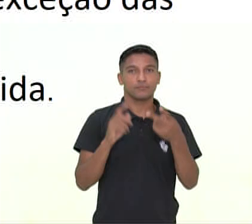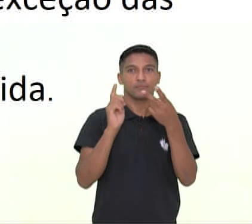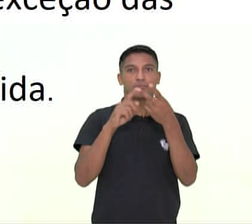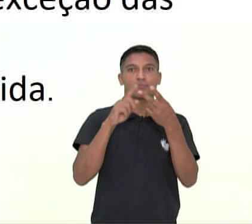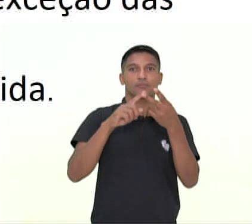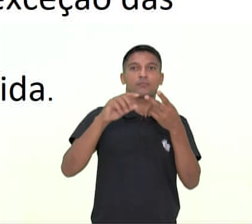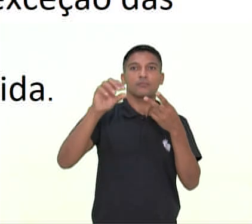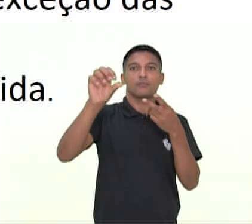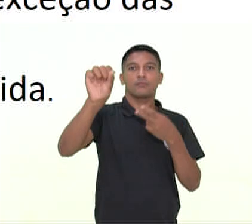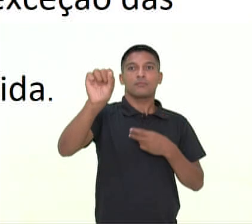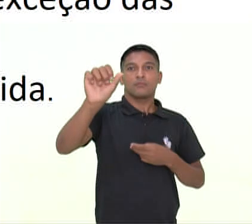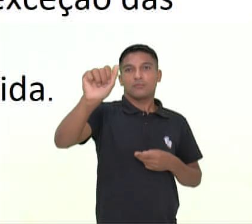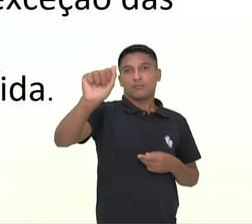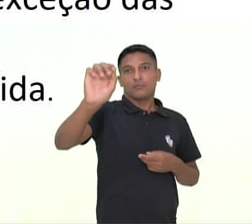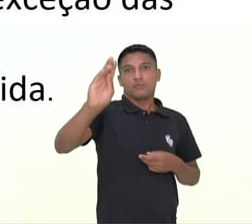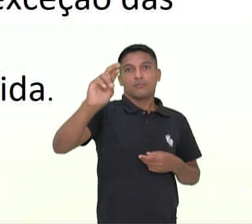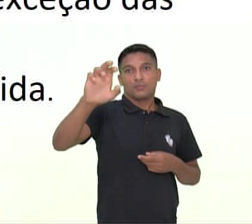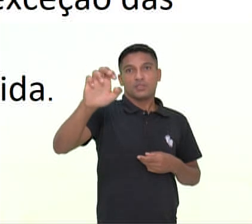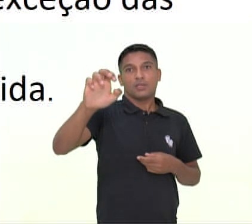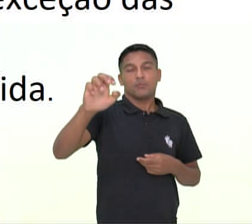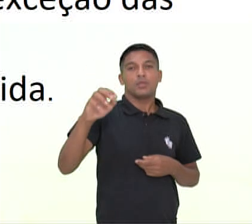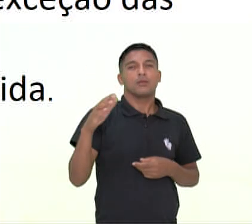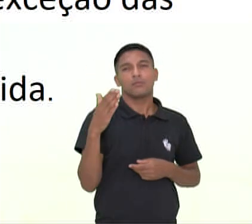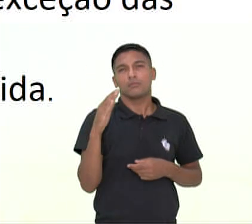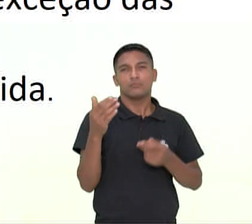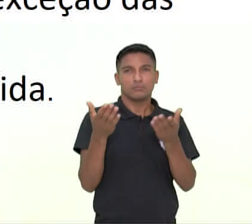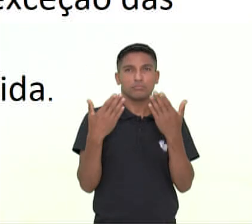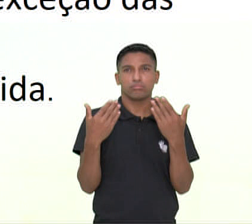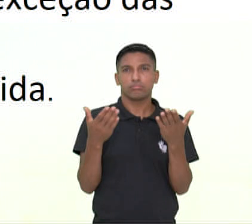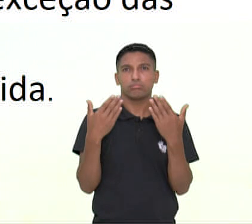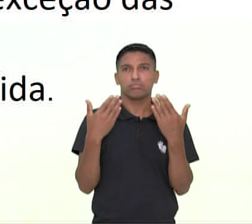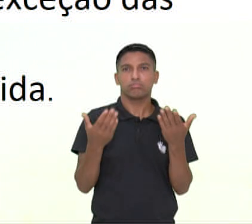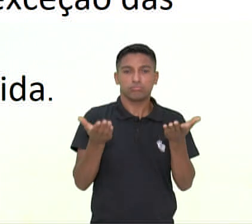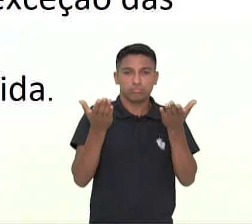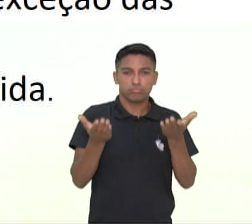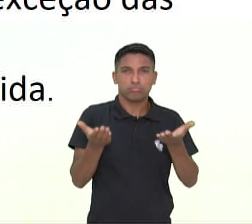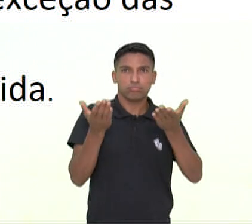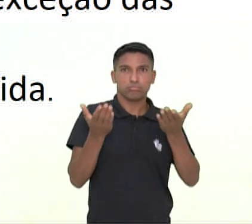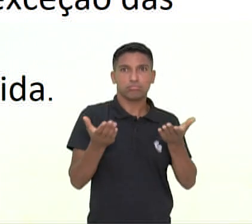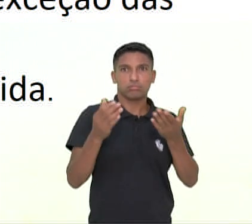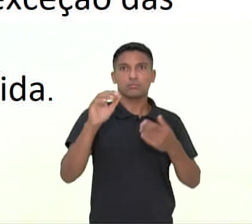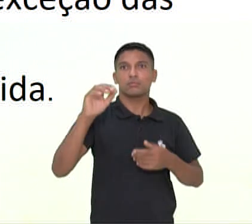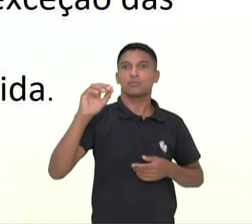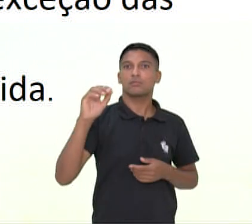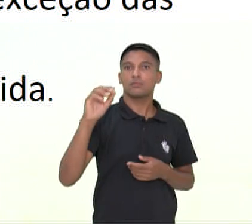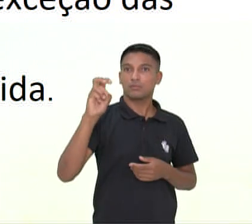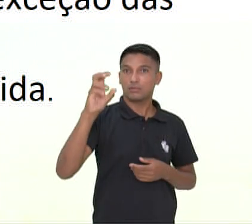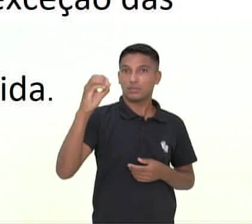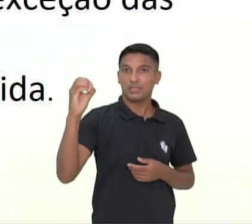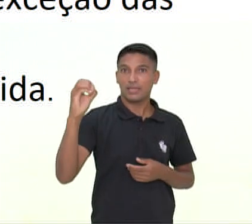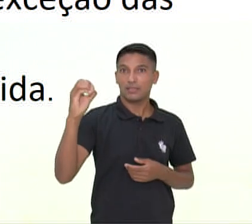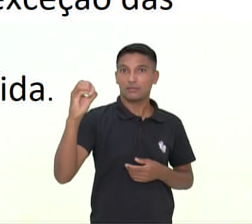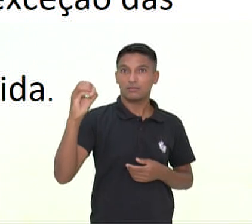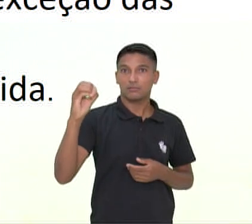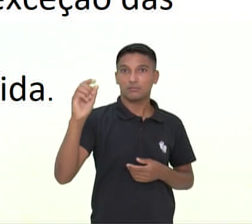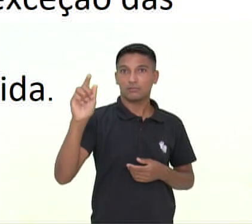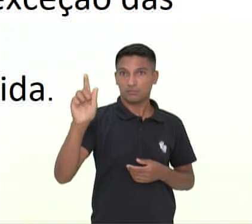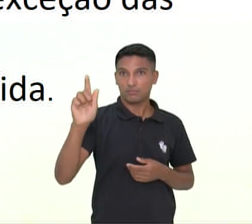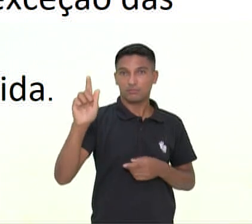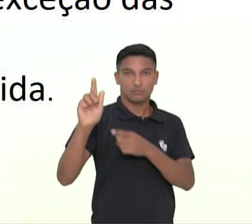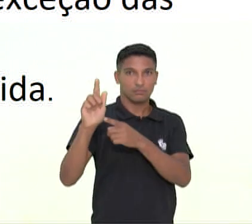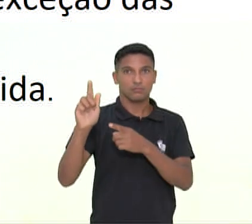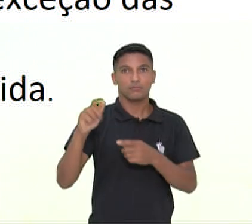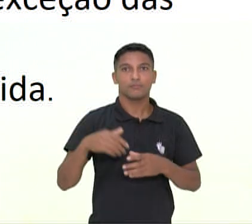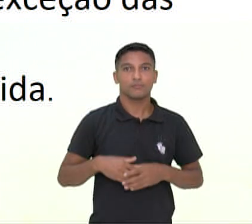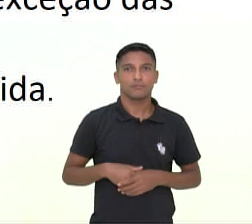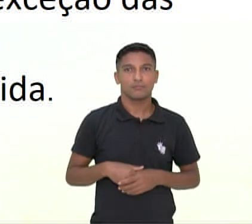ele tem peso em torno de 500 gramas mais um tamanho maior ele já tem 88 cm os toques podem